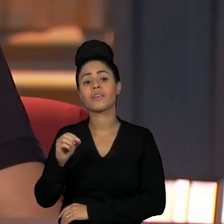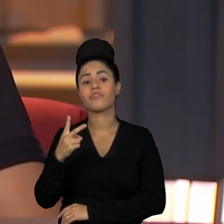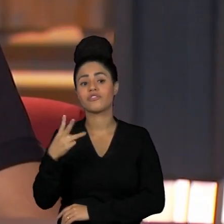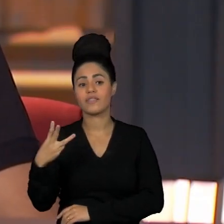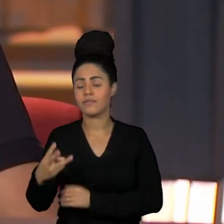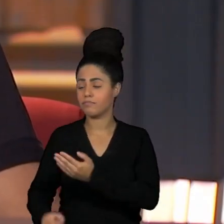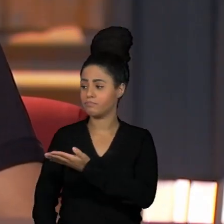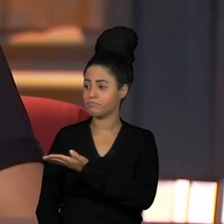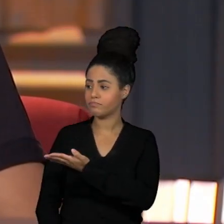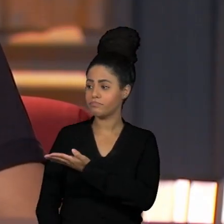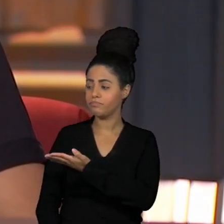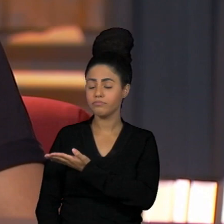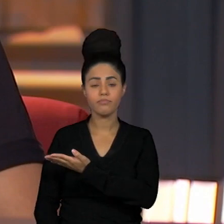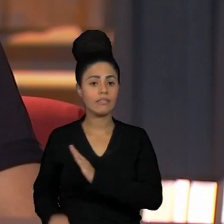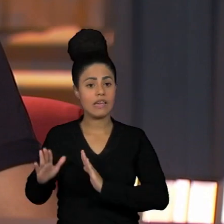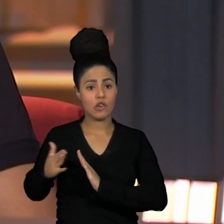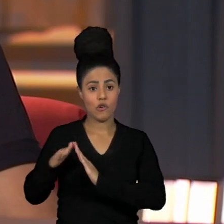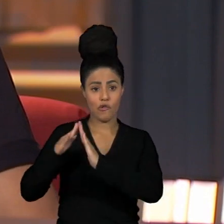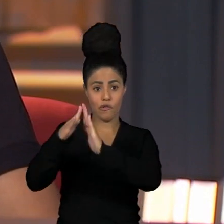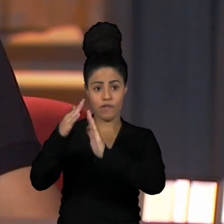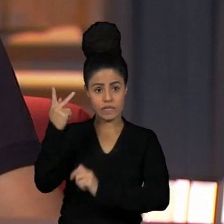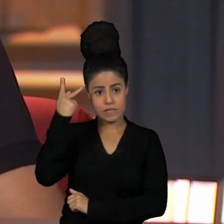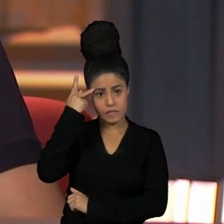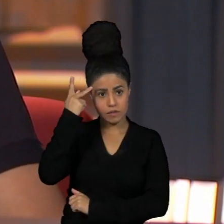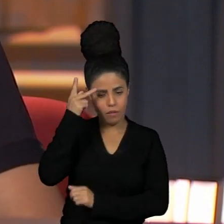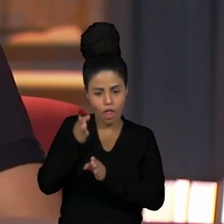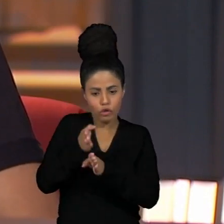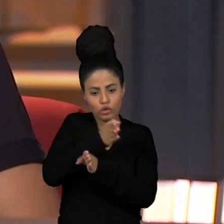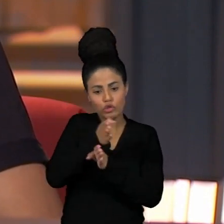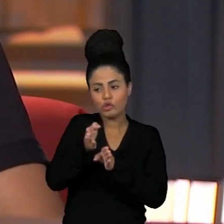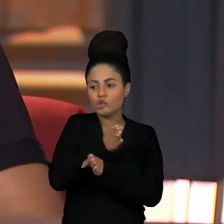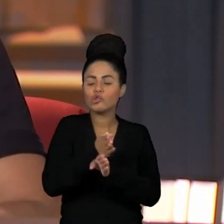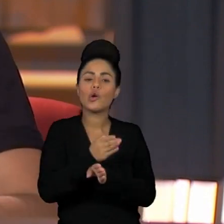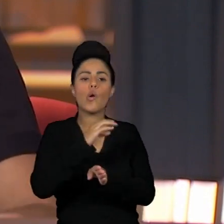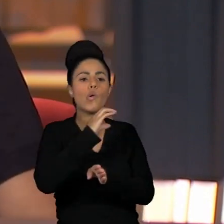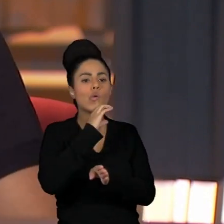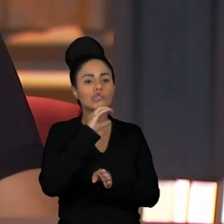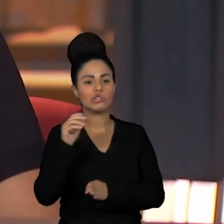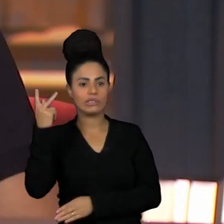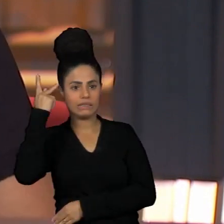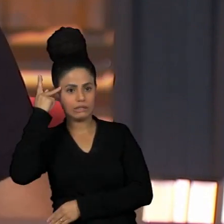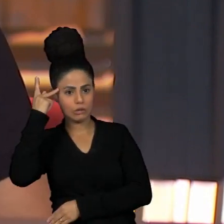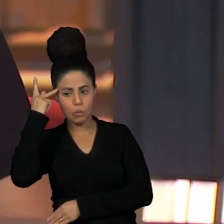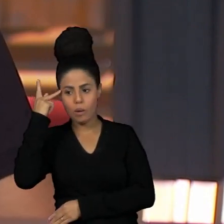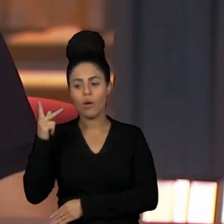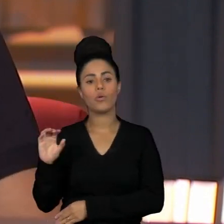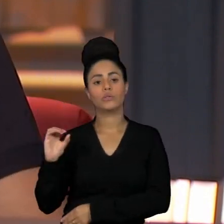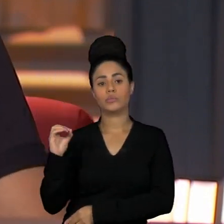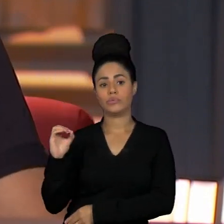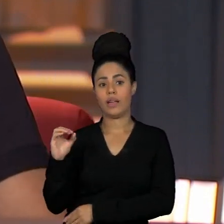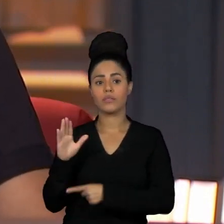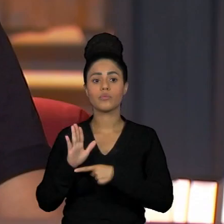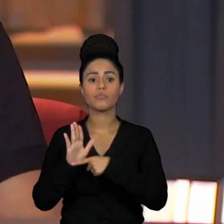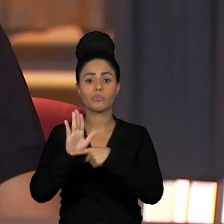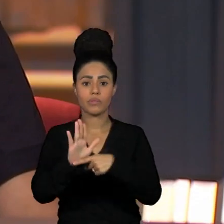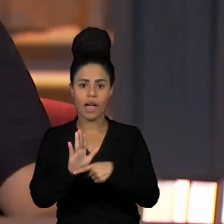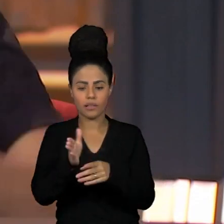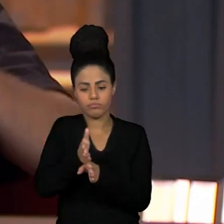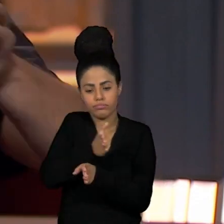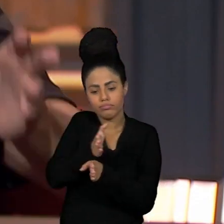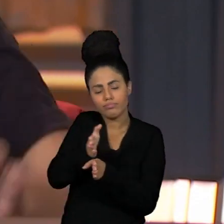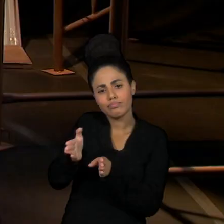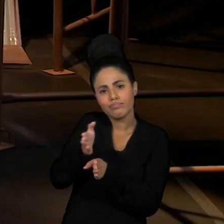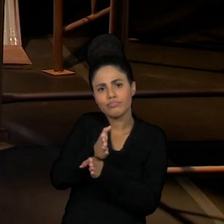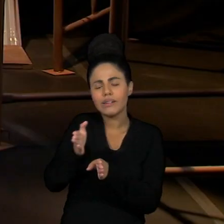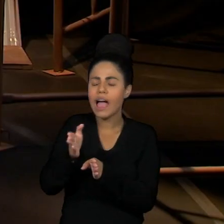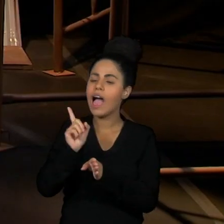de São Paulo, né, que fica a divisa entre Cotia, Osasco e Taboão, mas é São Paulo, né? Eu costumo falar que é Butantã Fundos, que é o último